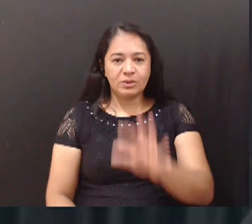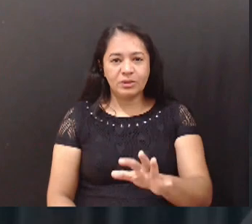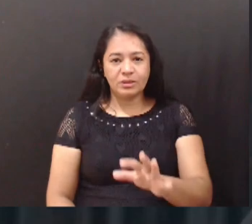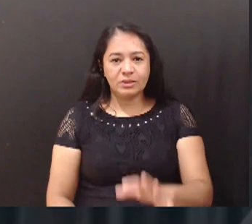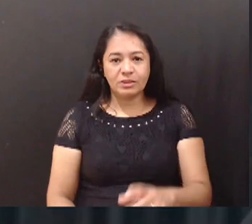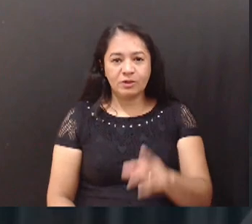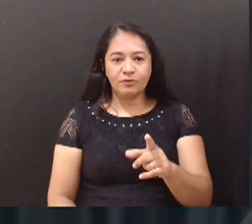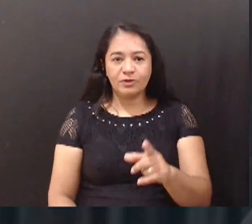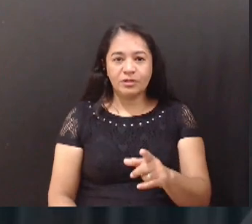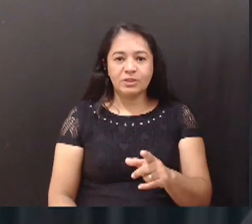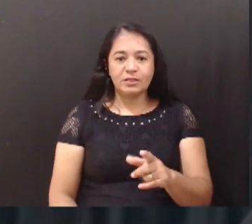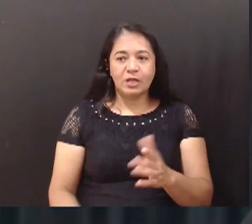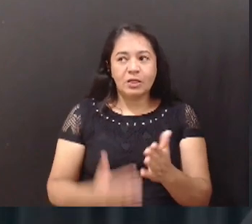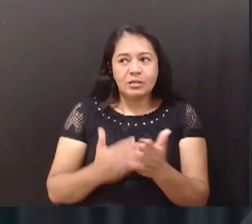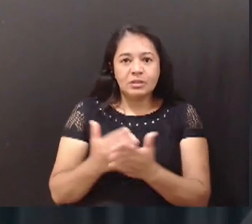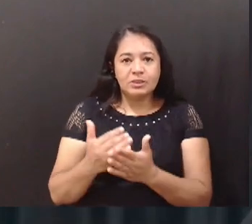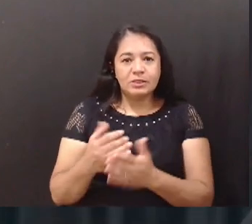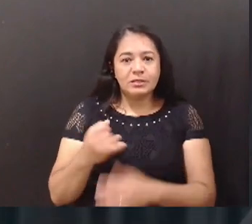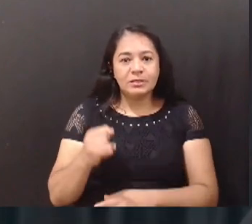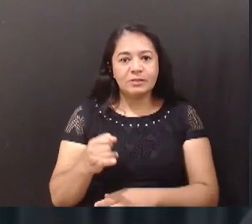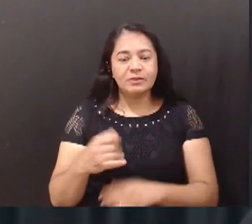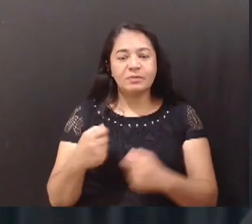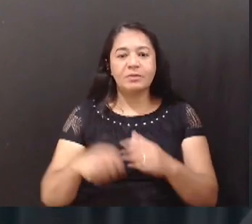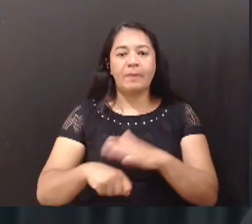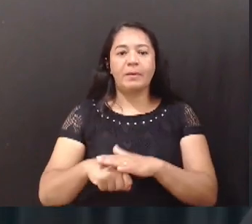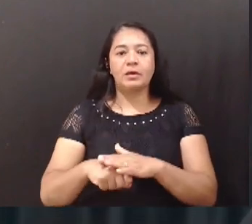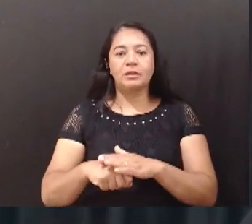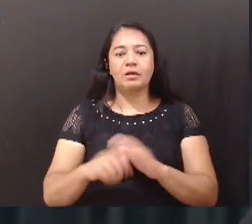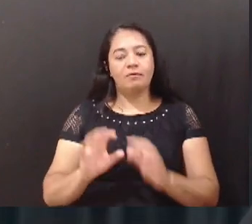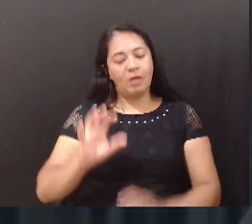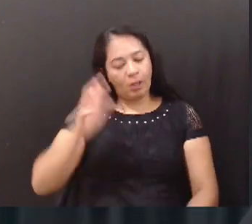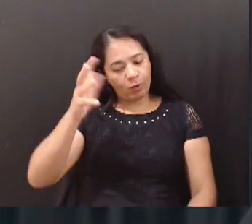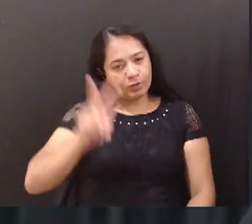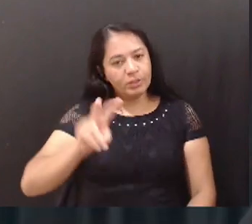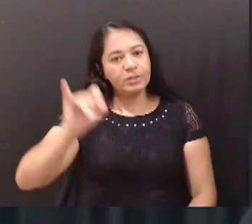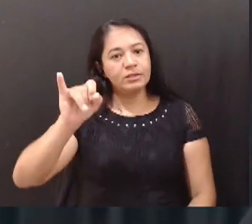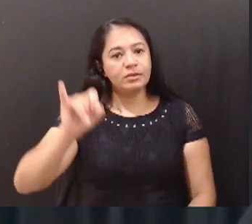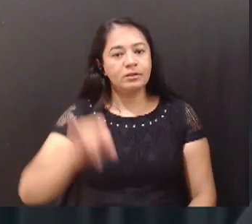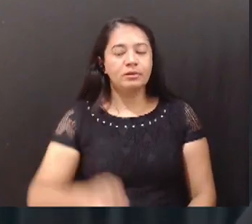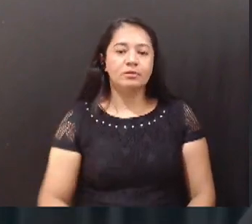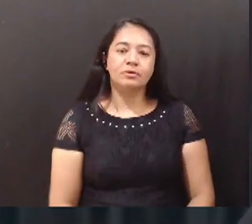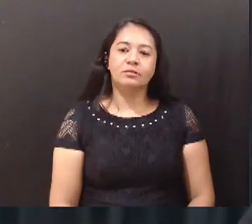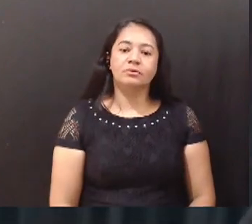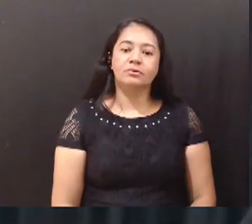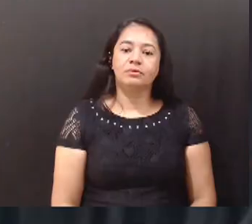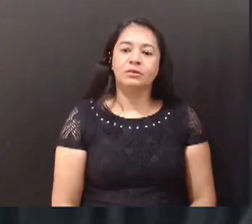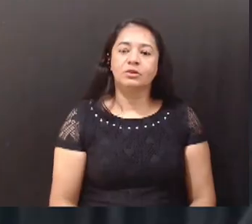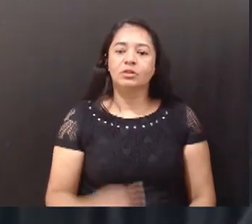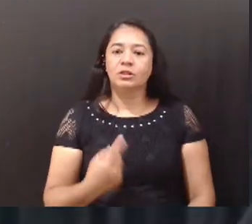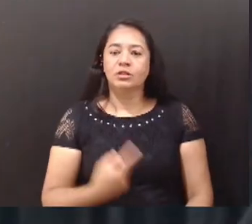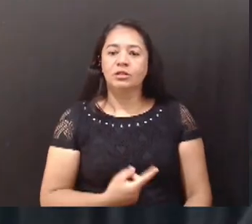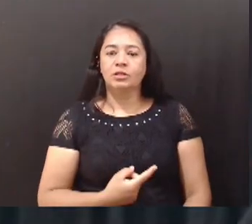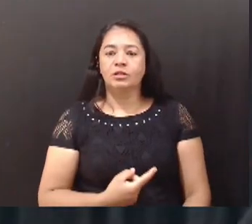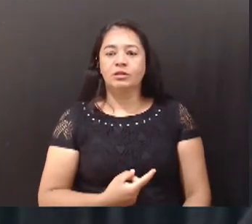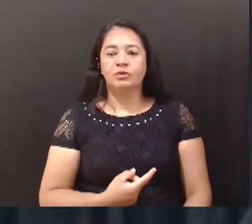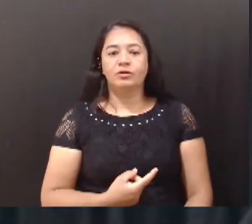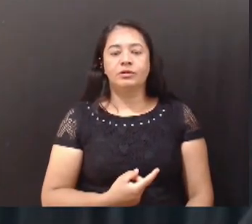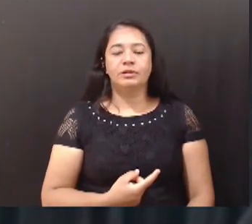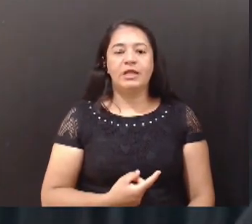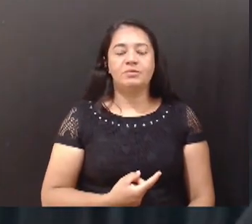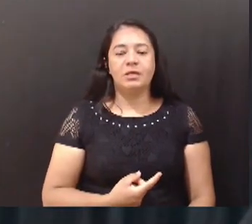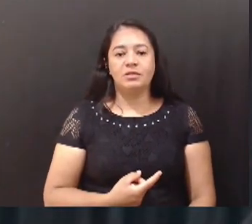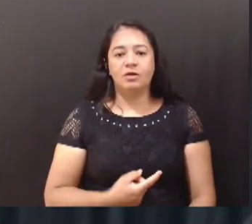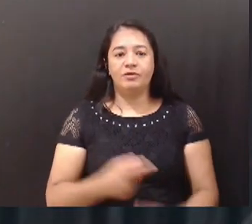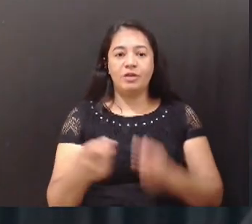engatilhado, se você não fizer alguma coisa, vai disparar. Então, quando a gente fala de regulação emocional no geral, é